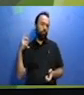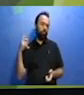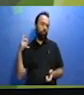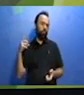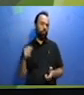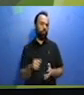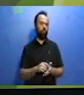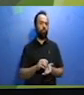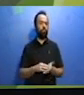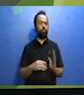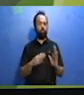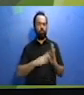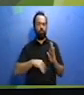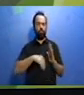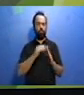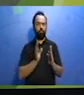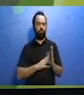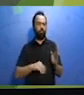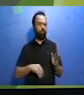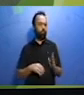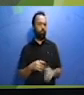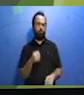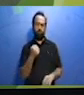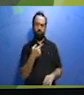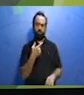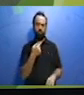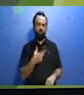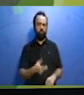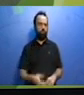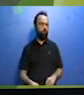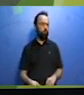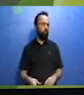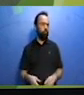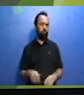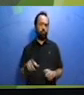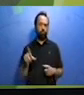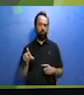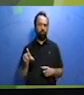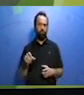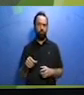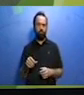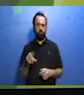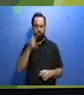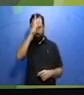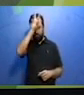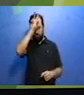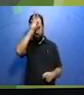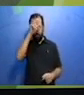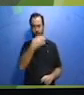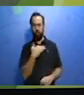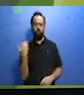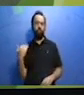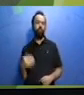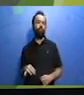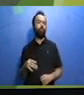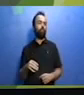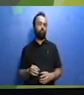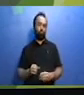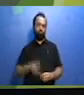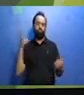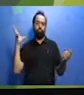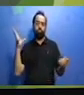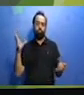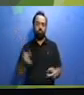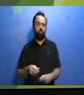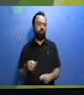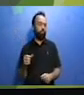perfumes, corantes, detergentes, medicamentos, inseticidas, fertilizantes,